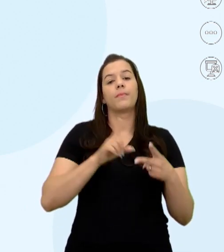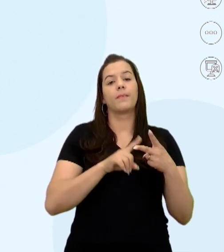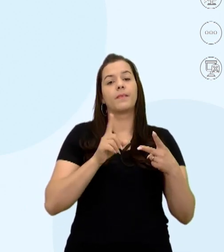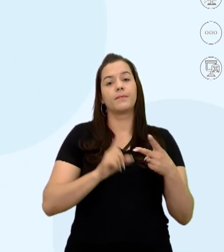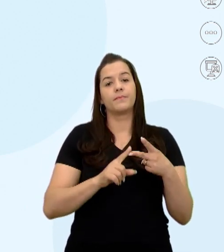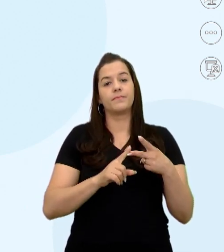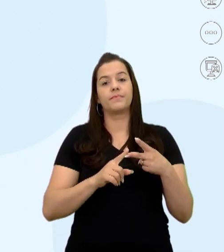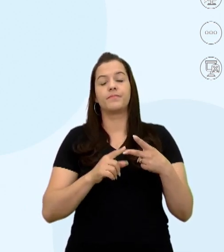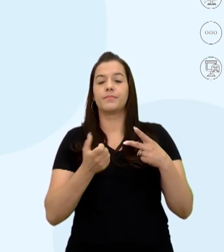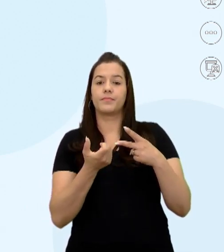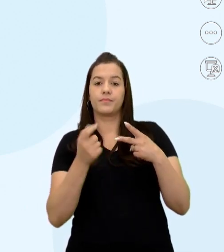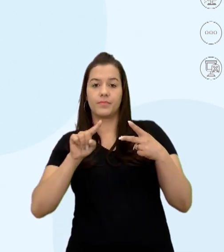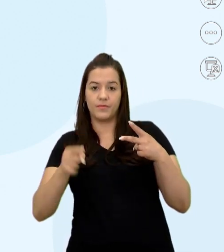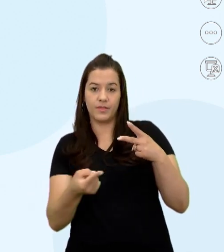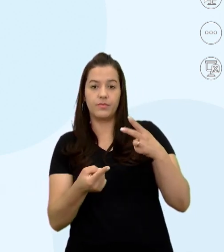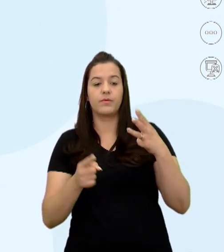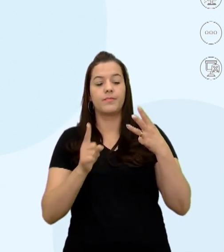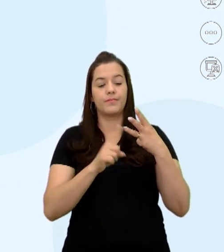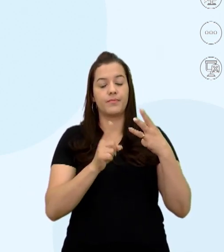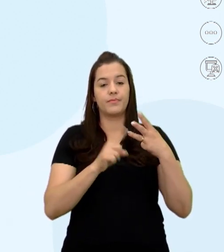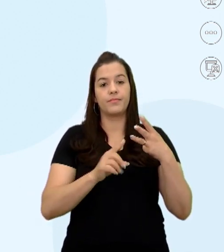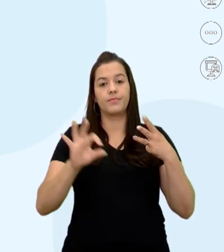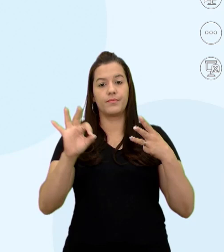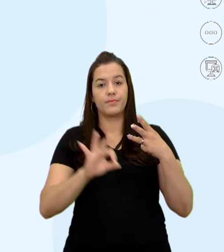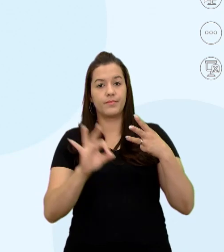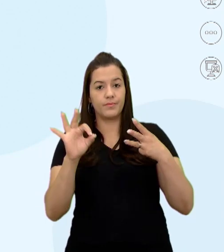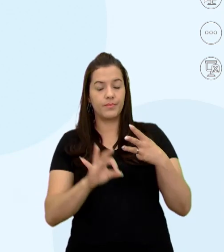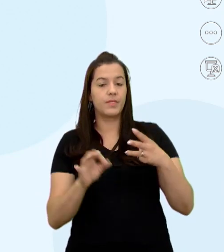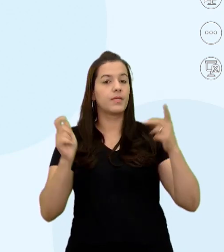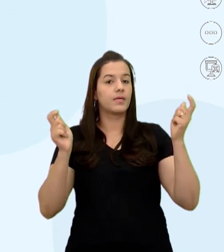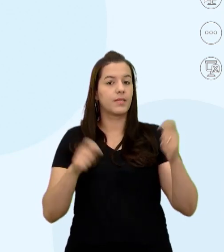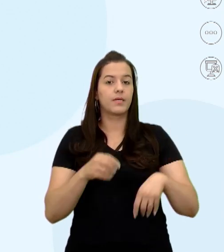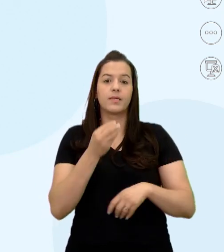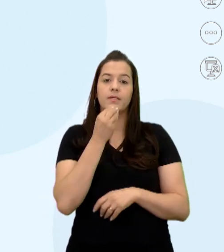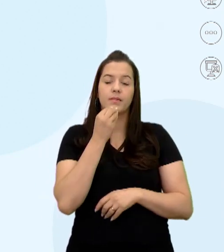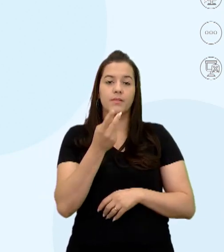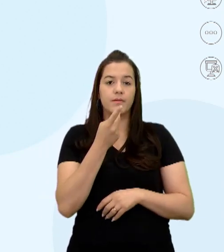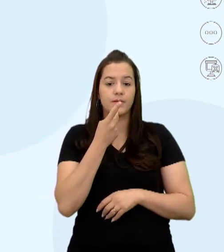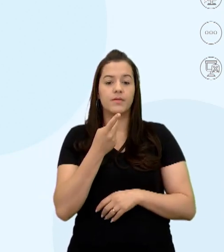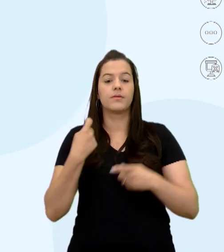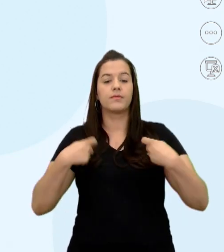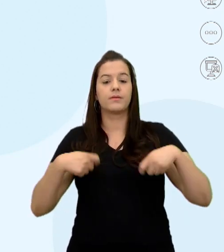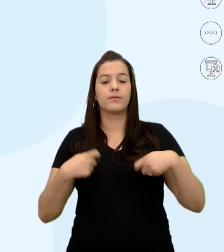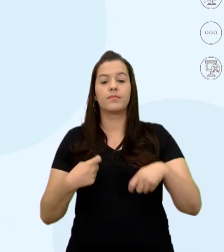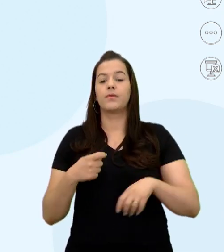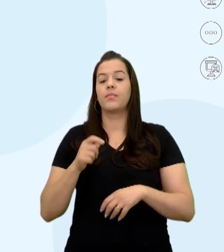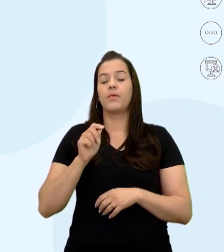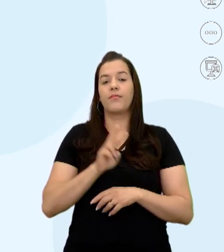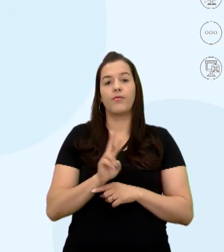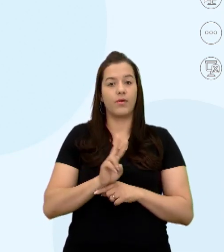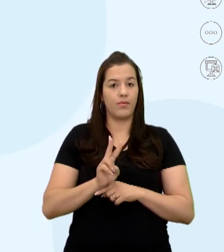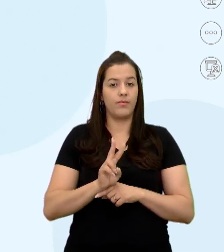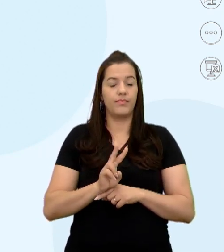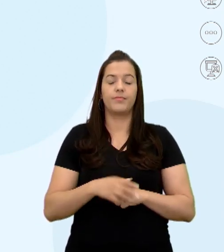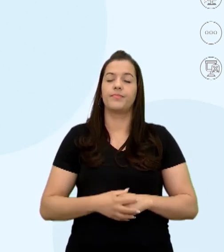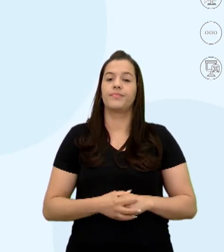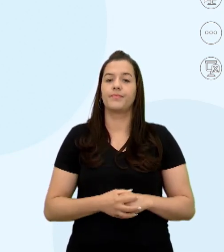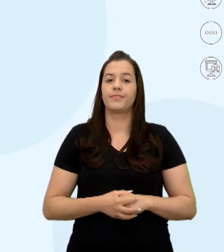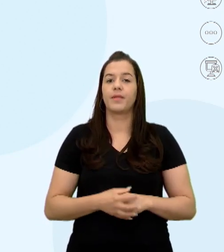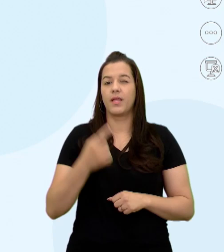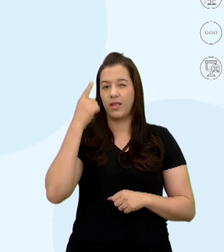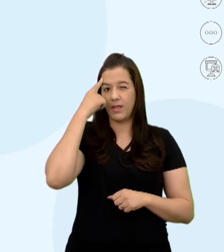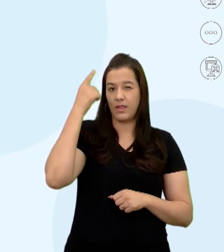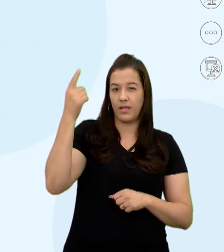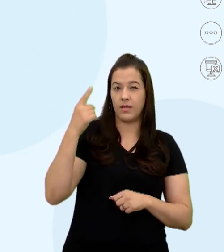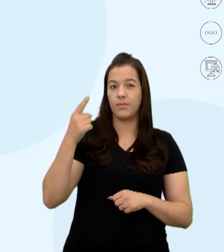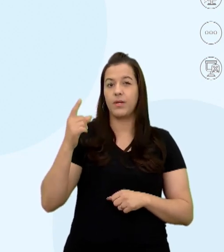decimal e percentual a probabilidade de ser uma vogal. Olha aí. Gente, lembra o que é